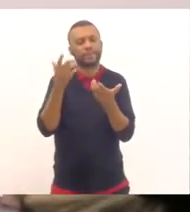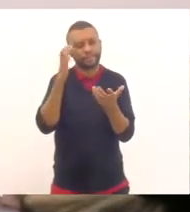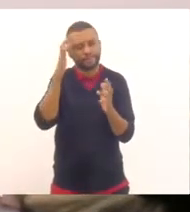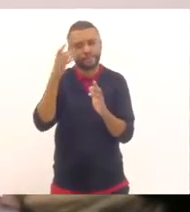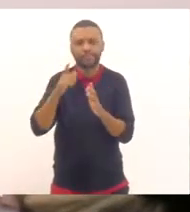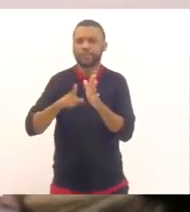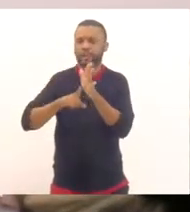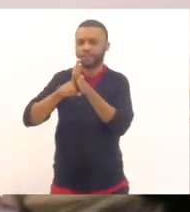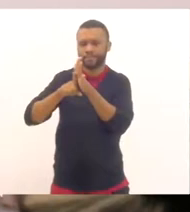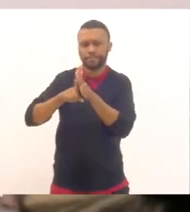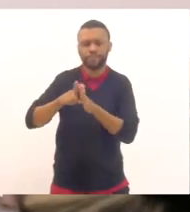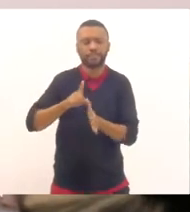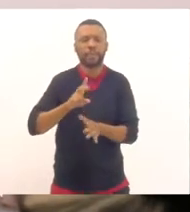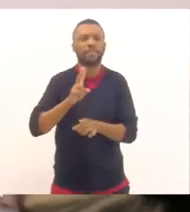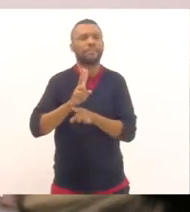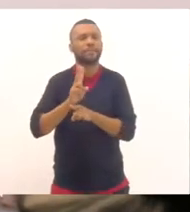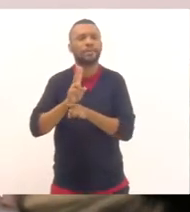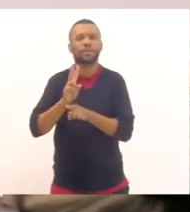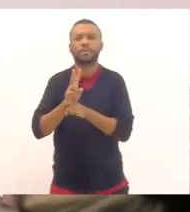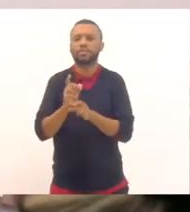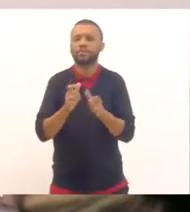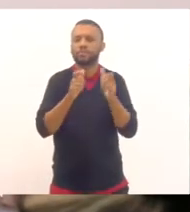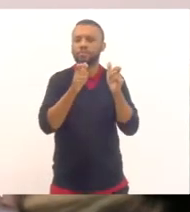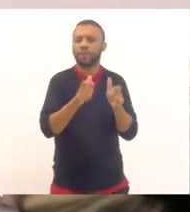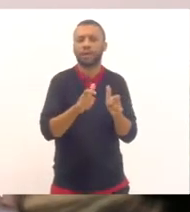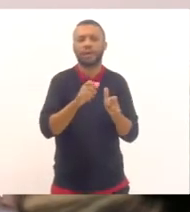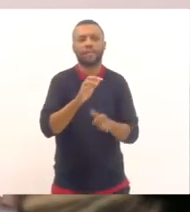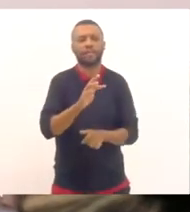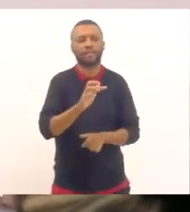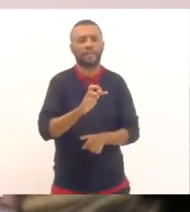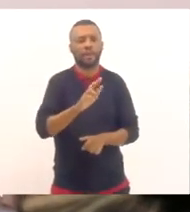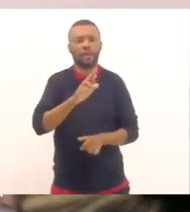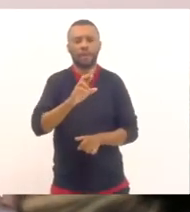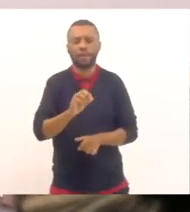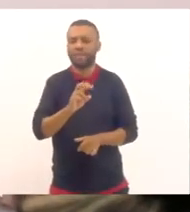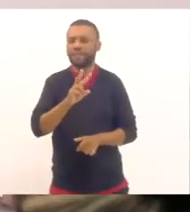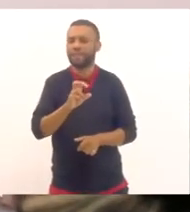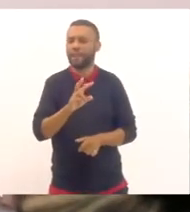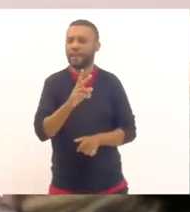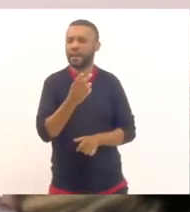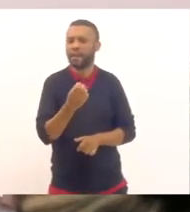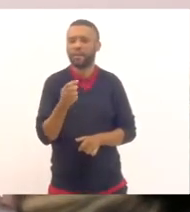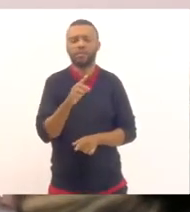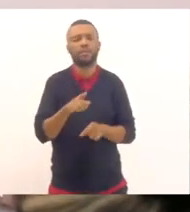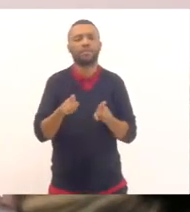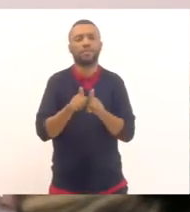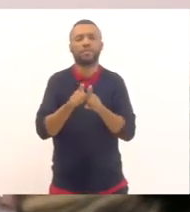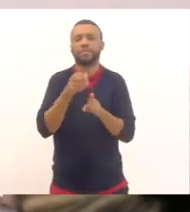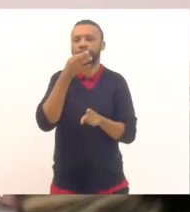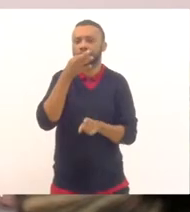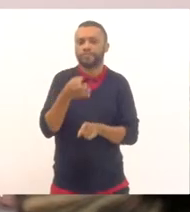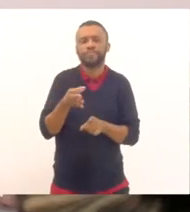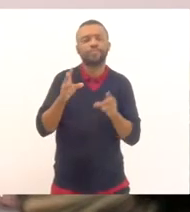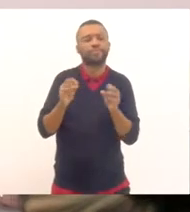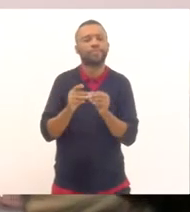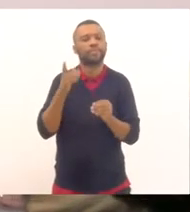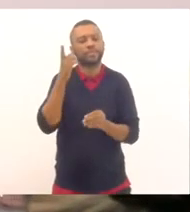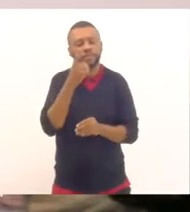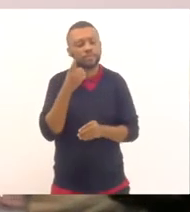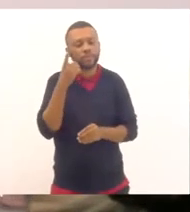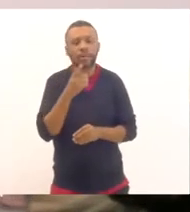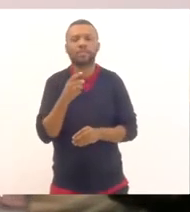dos ferros-velhos na e nadinha do que foi dito aqui pelo Deputado os